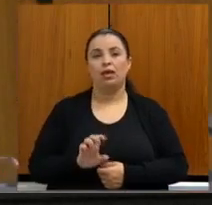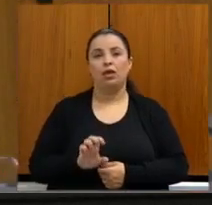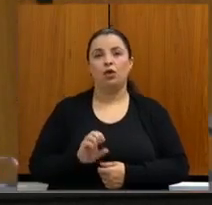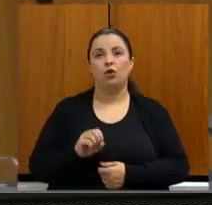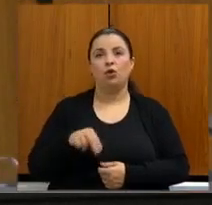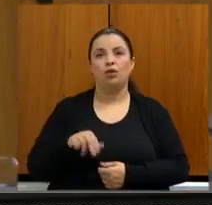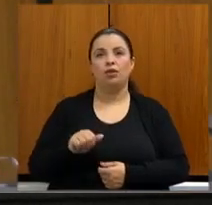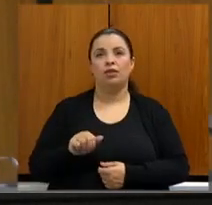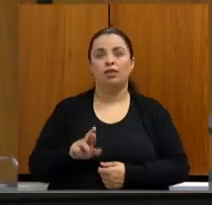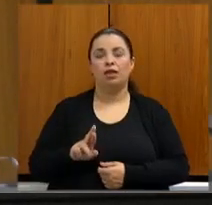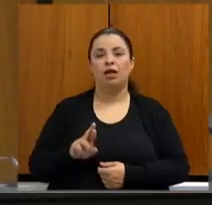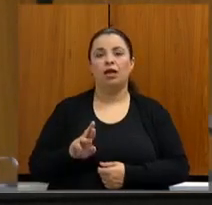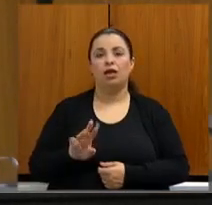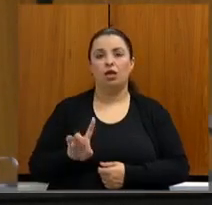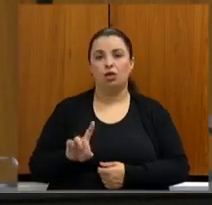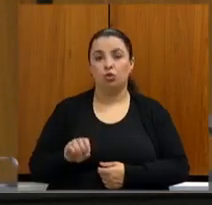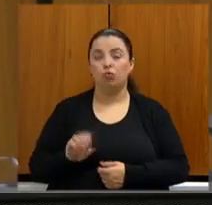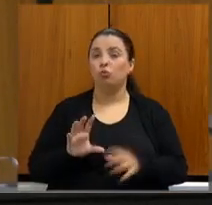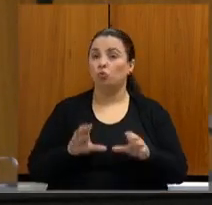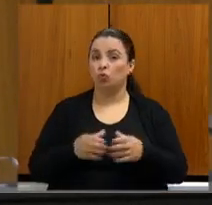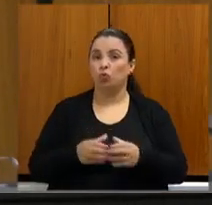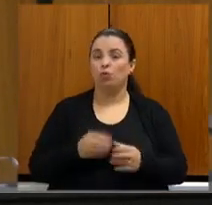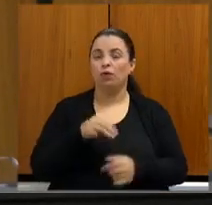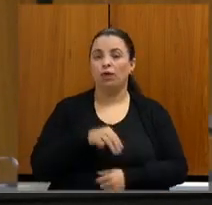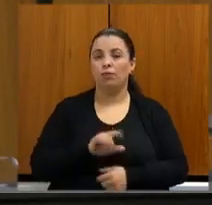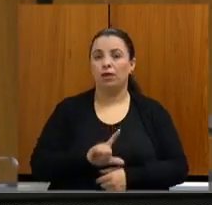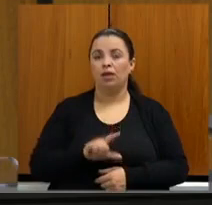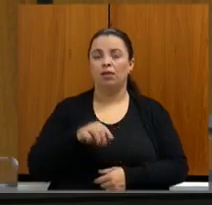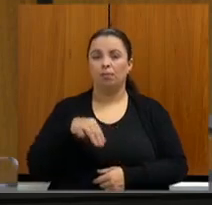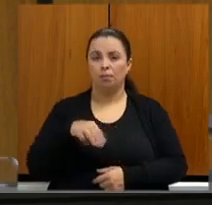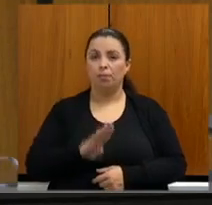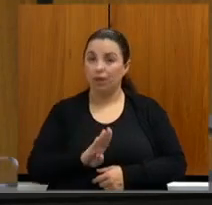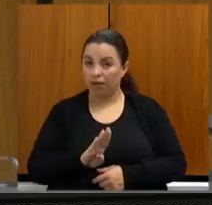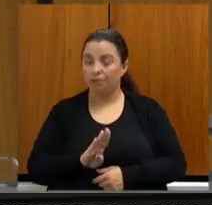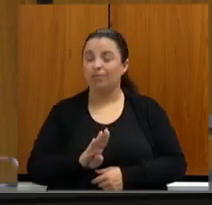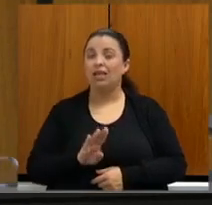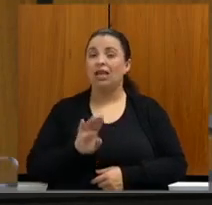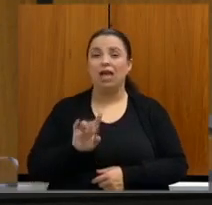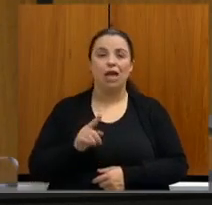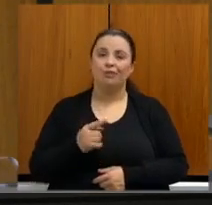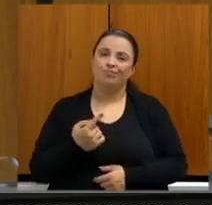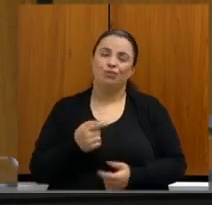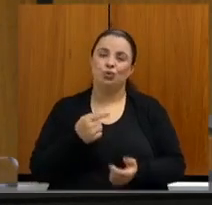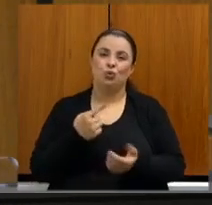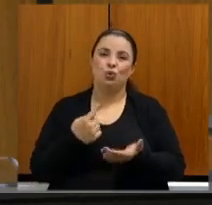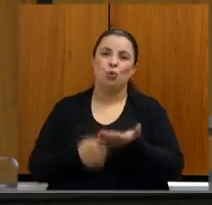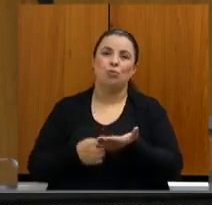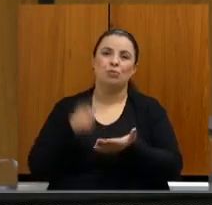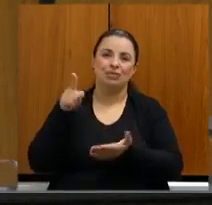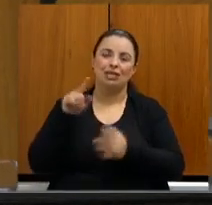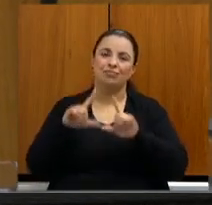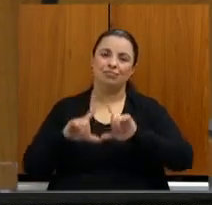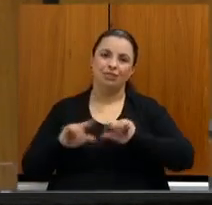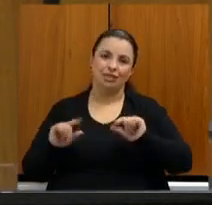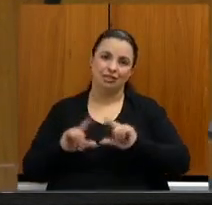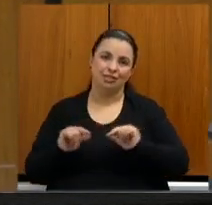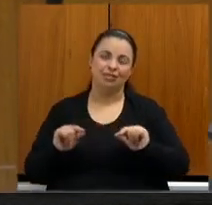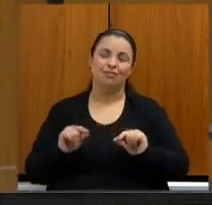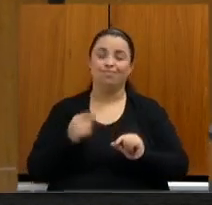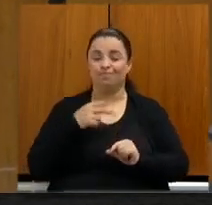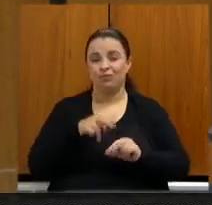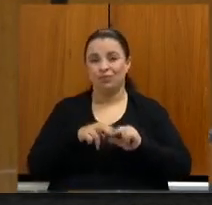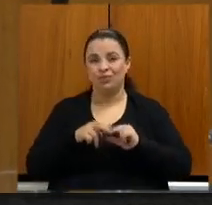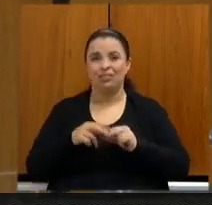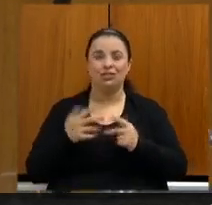MLB porém não conseguir estar aqui hoje tá no outra agenda lá em Brasília é infelizmente com essa correria